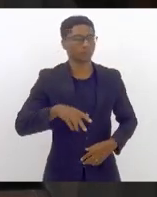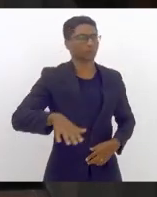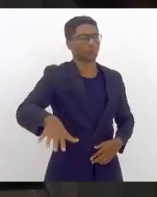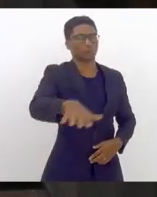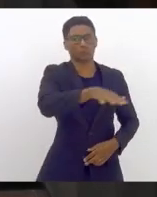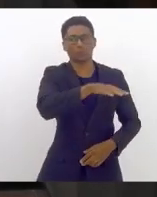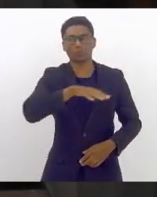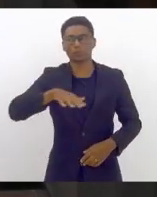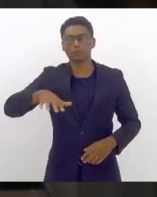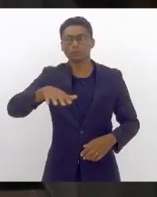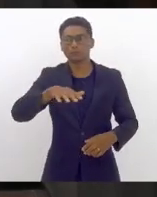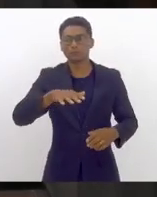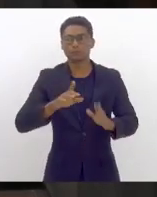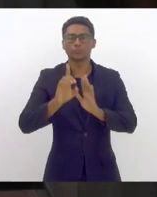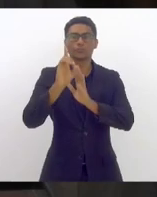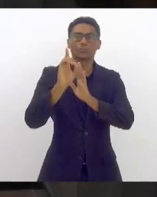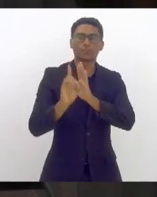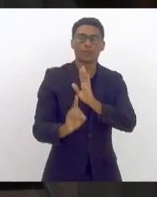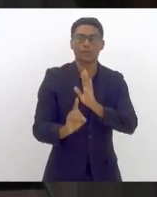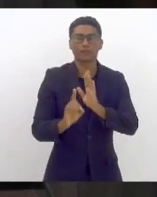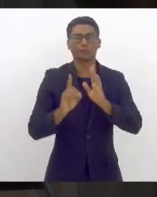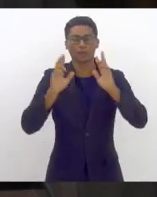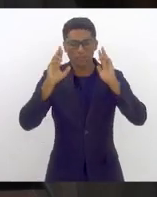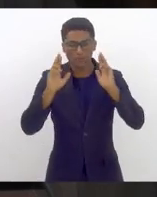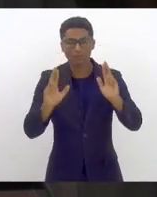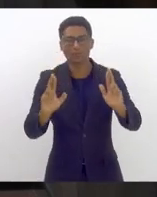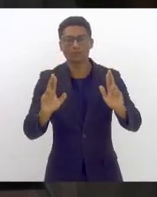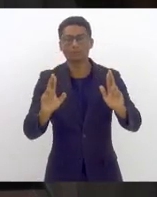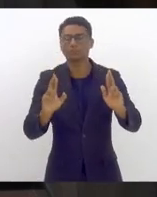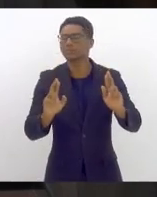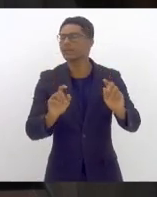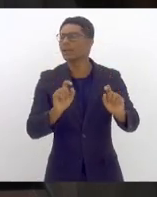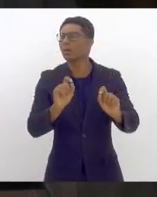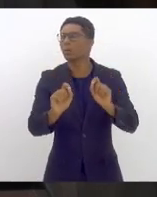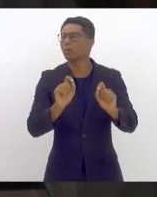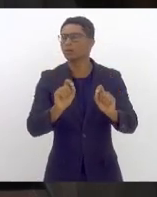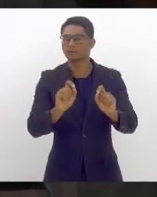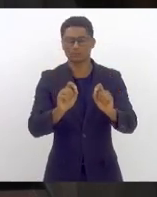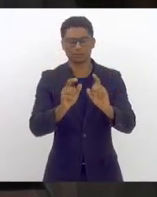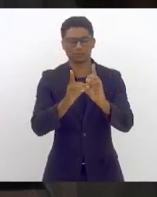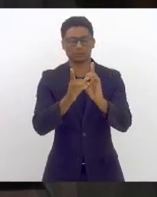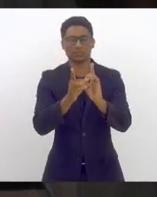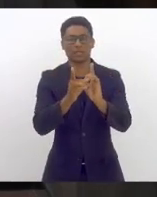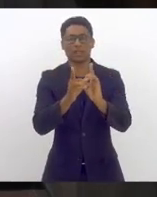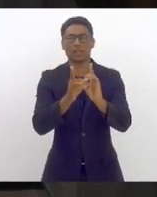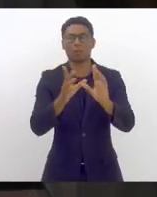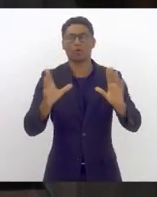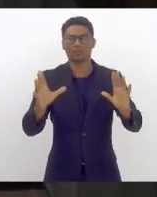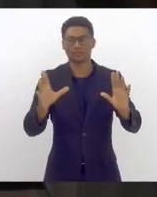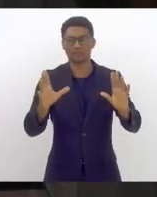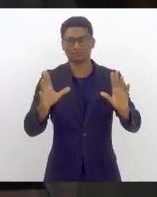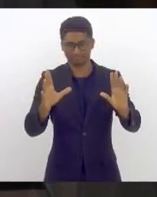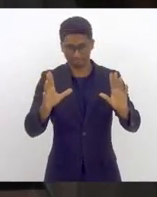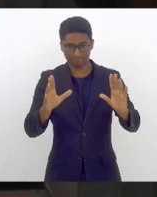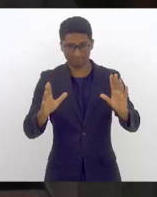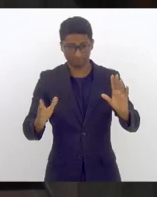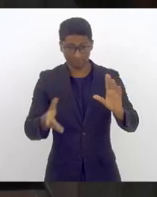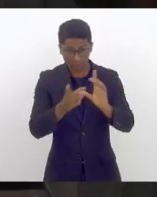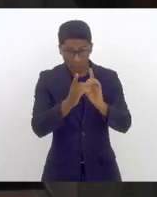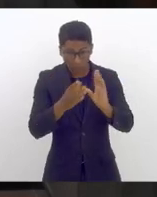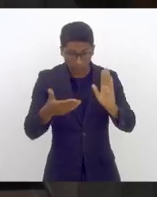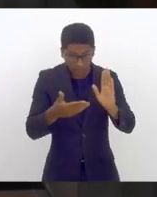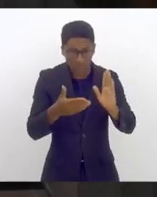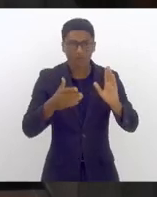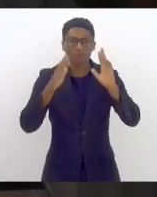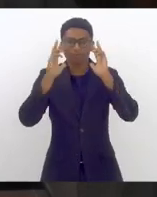coletividade, é o regime democrático. Aliás, deputado Eliomar Coelho,